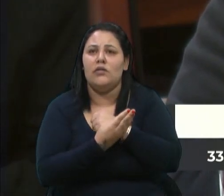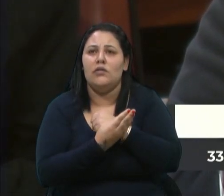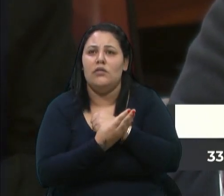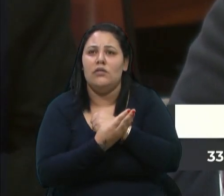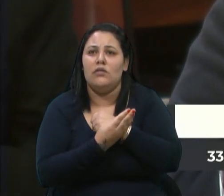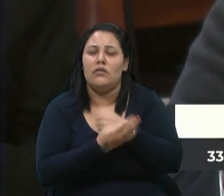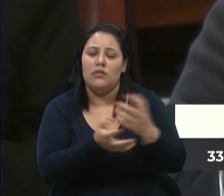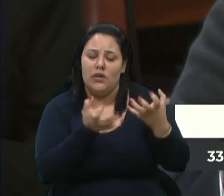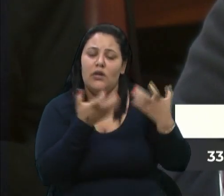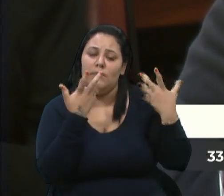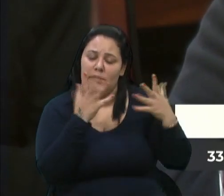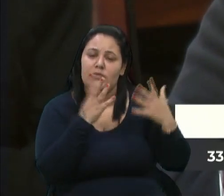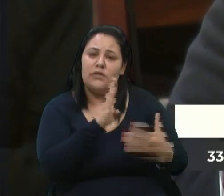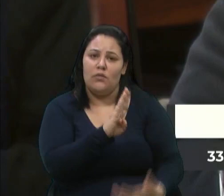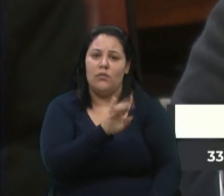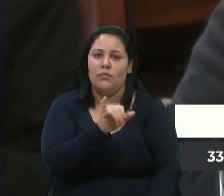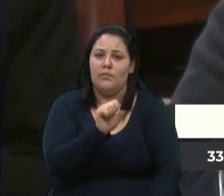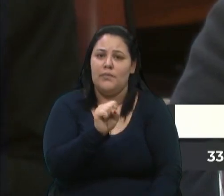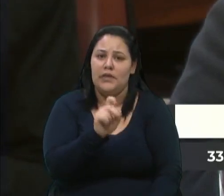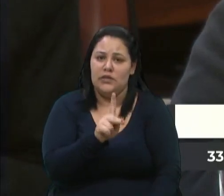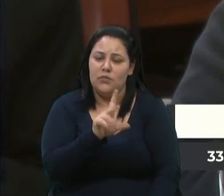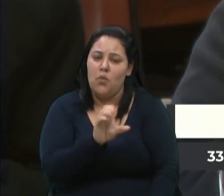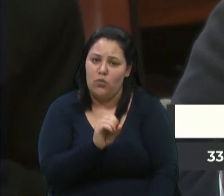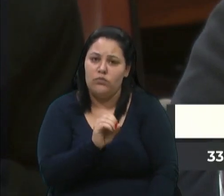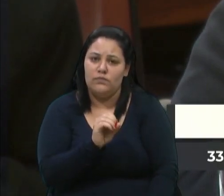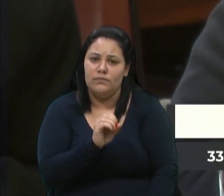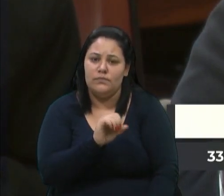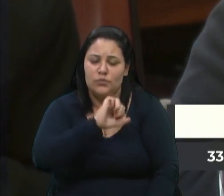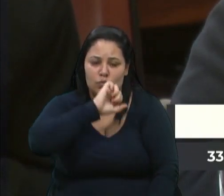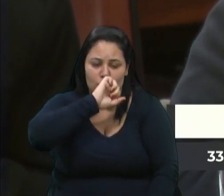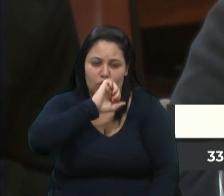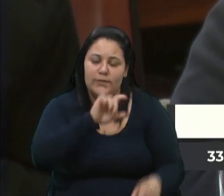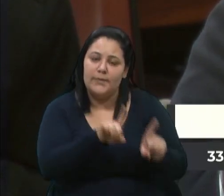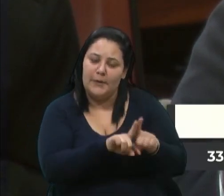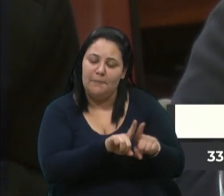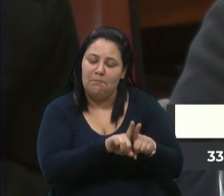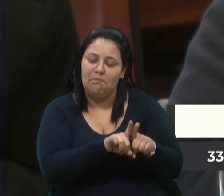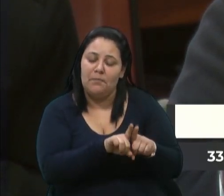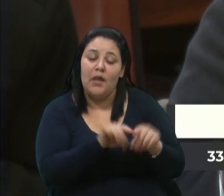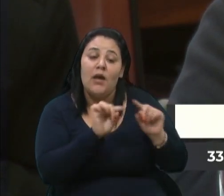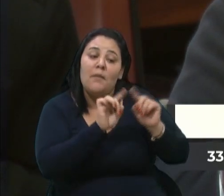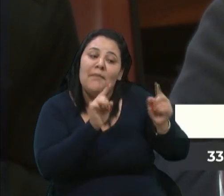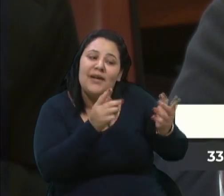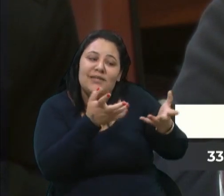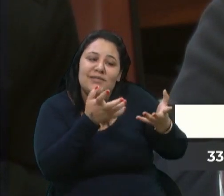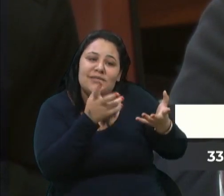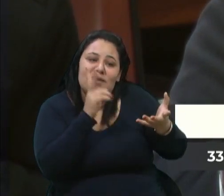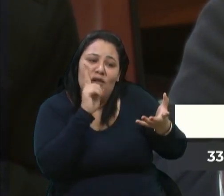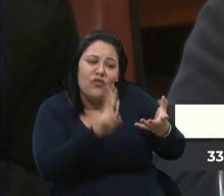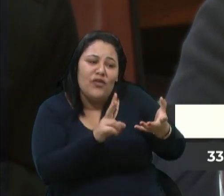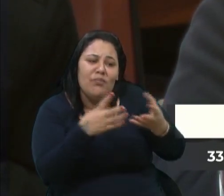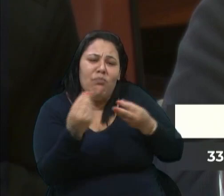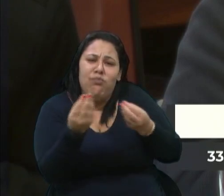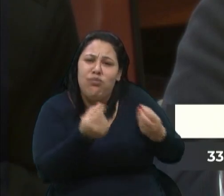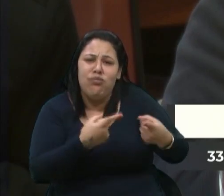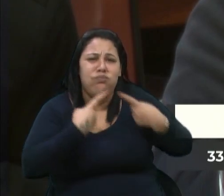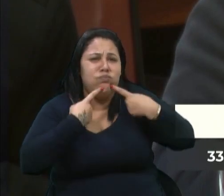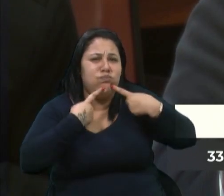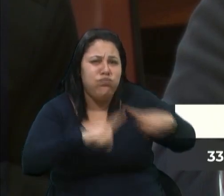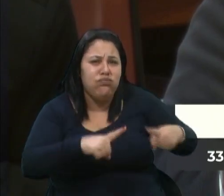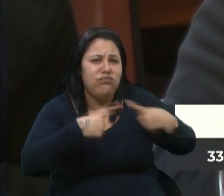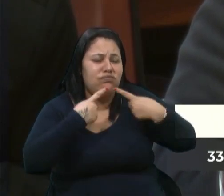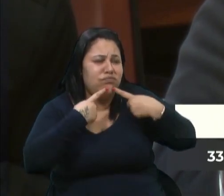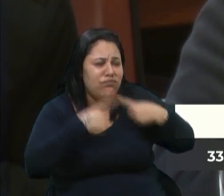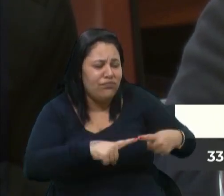quero parabenizar o Bispo, vereador, já vou concluir. Mas eu vi muitas críticas, li em redes sociais,